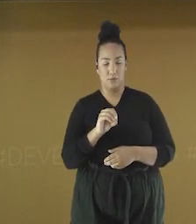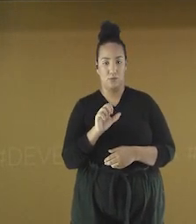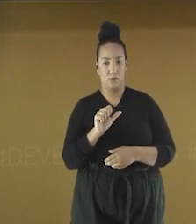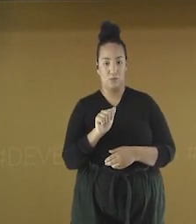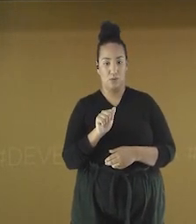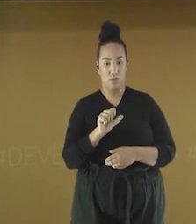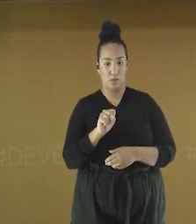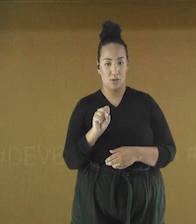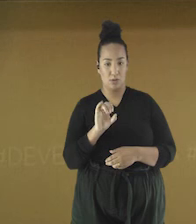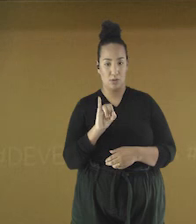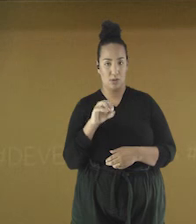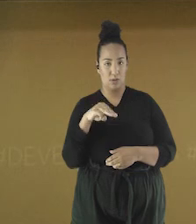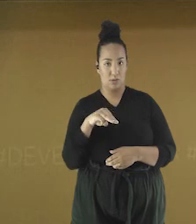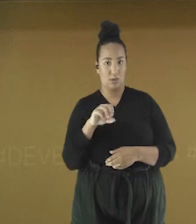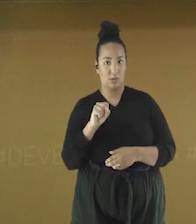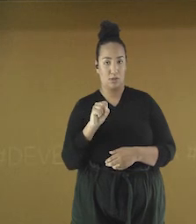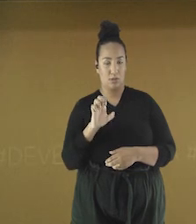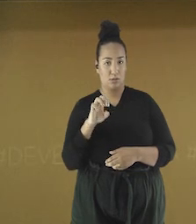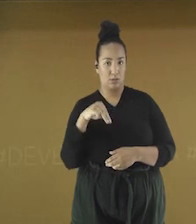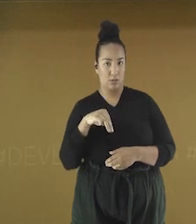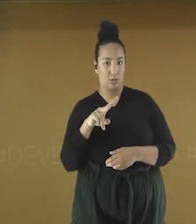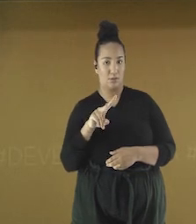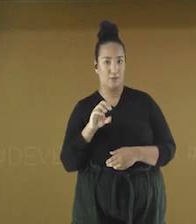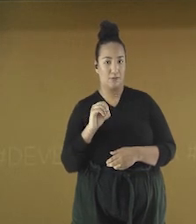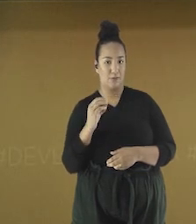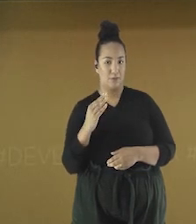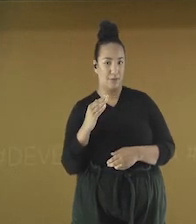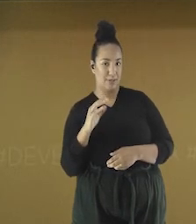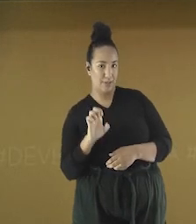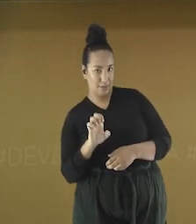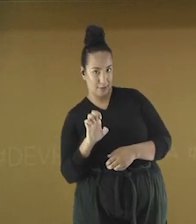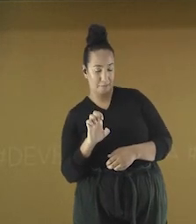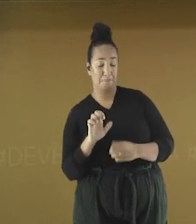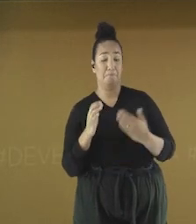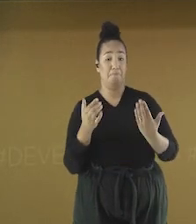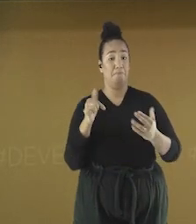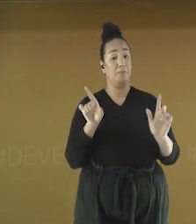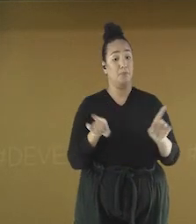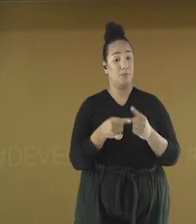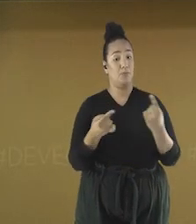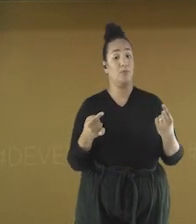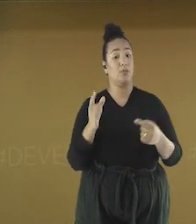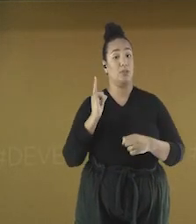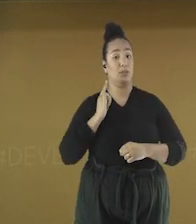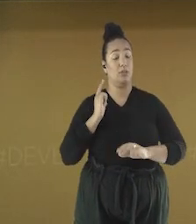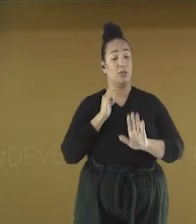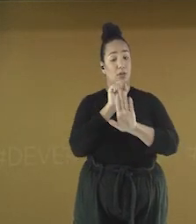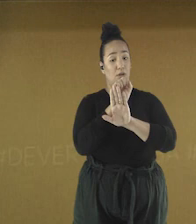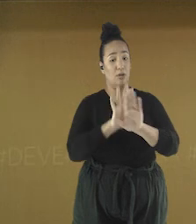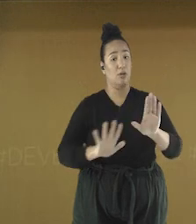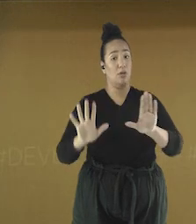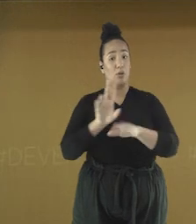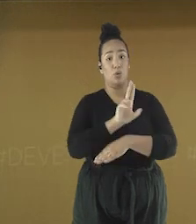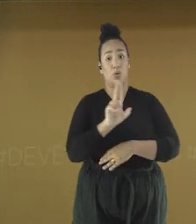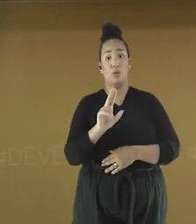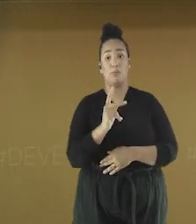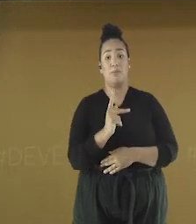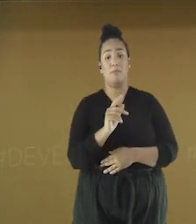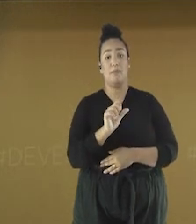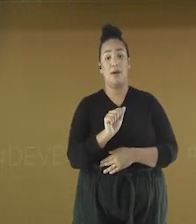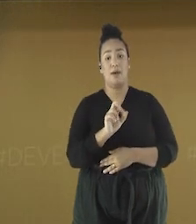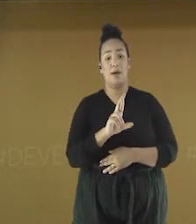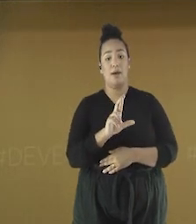e conhecida também na voz de Adriana Calcanhoto, temos a presença da figura de linguagem chamada